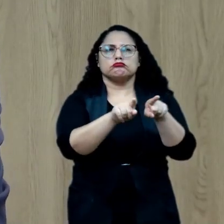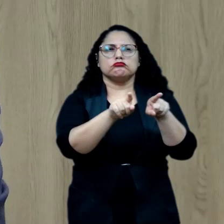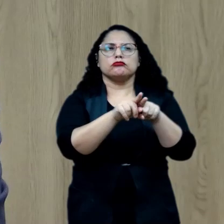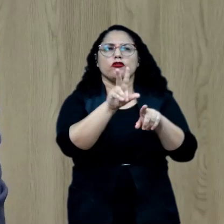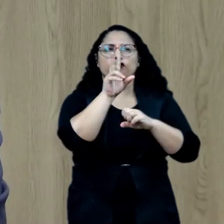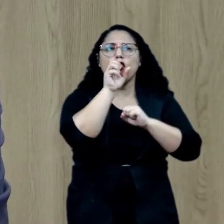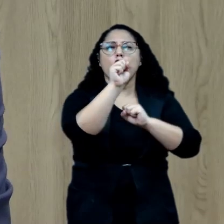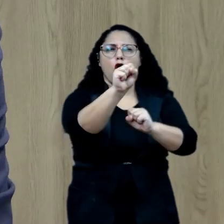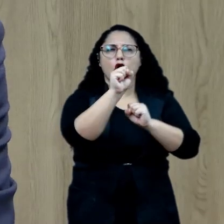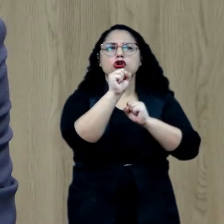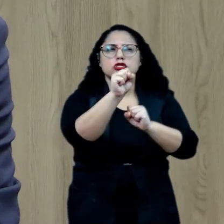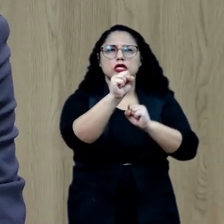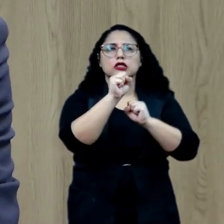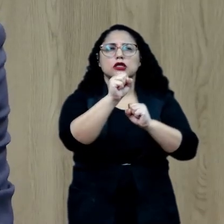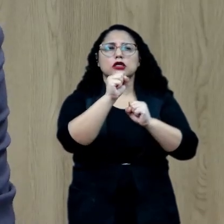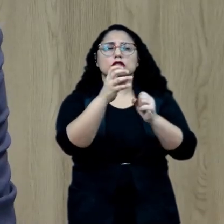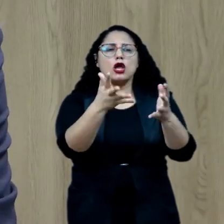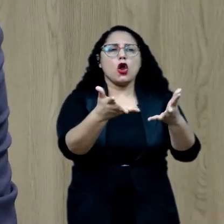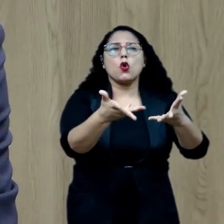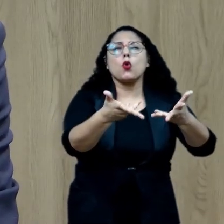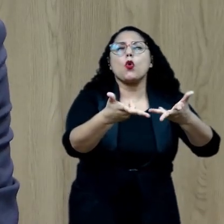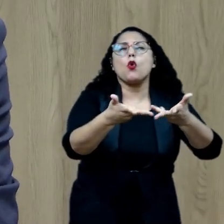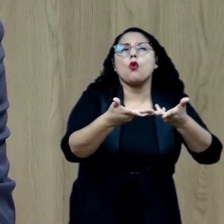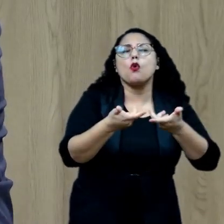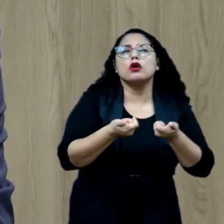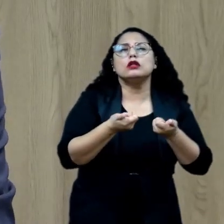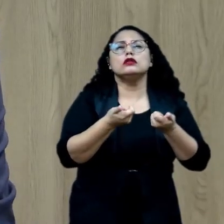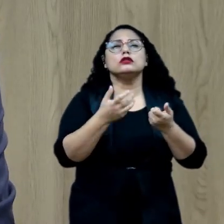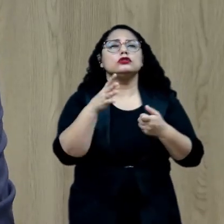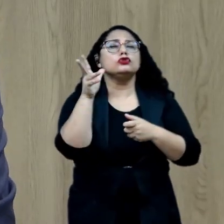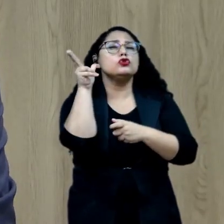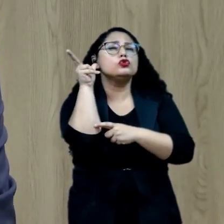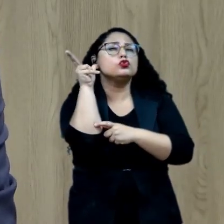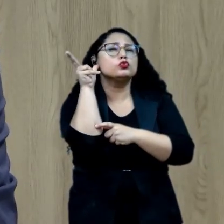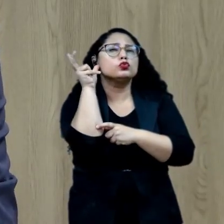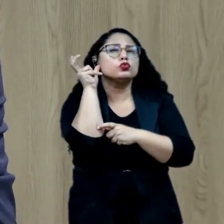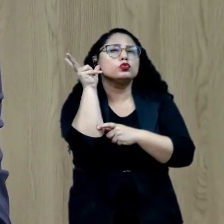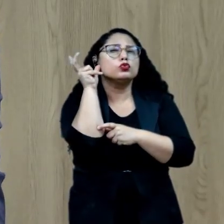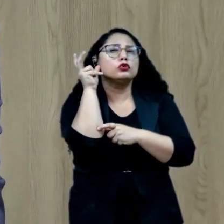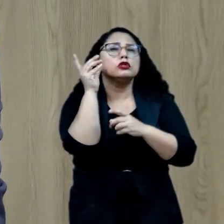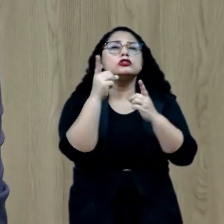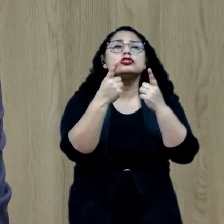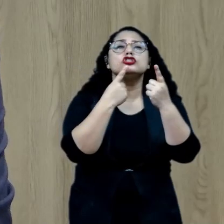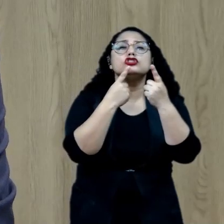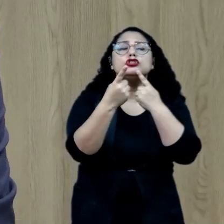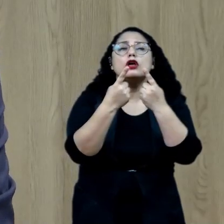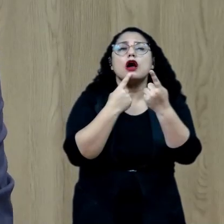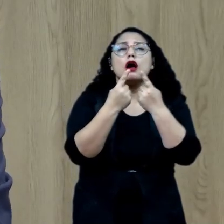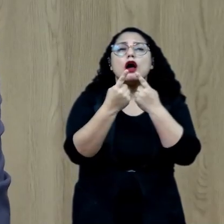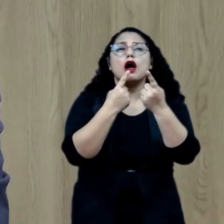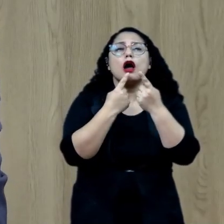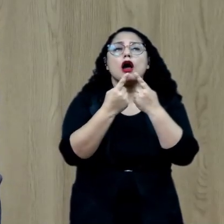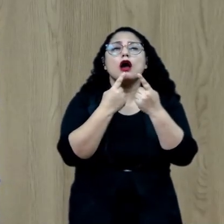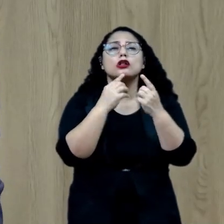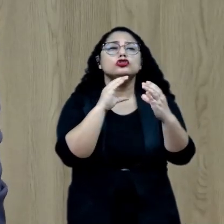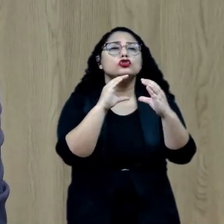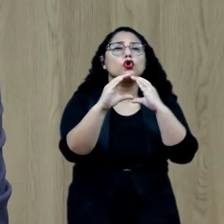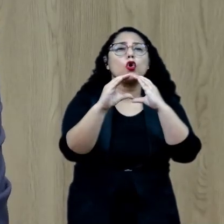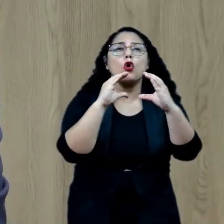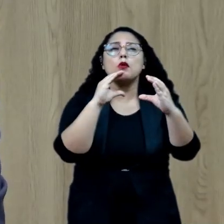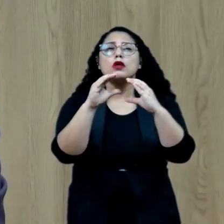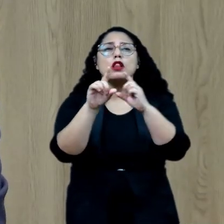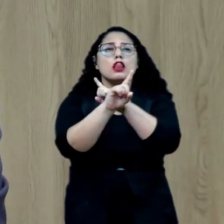muito forte de acolhimento, de escuta, de diálogo, de comunicação